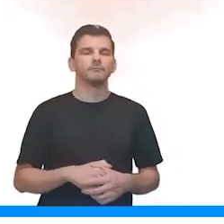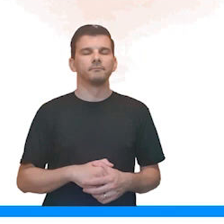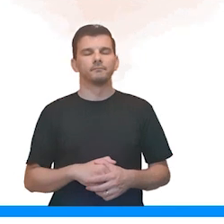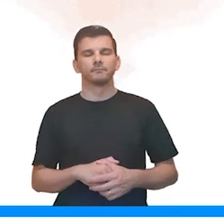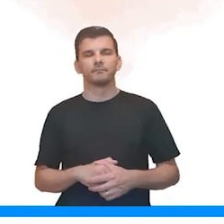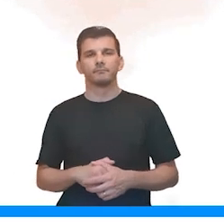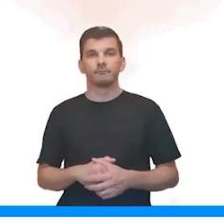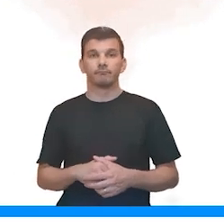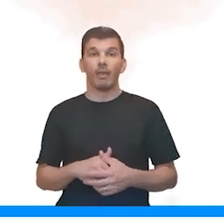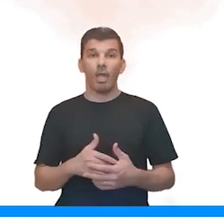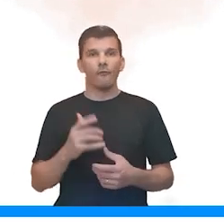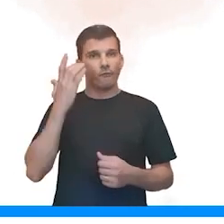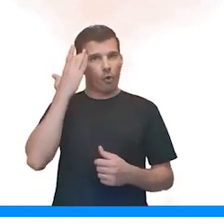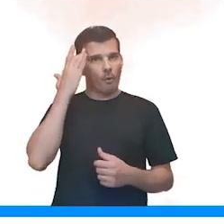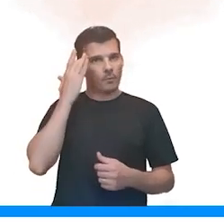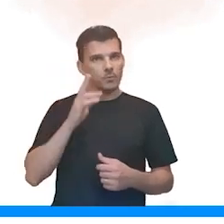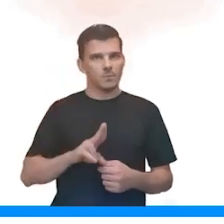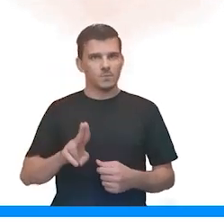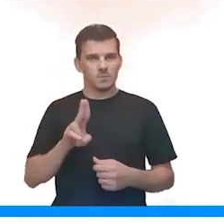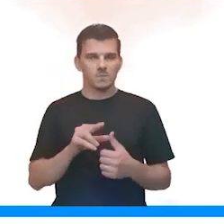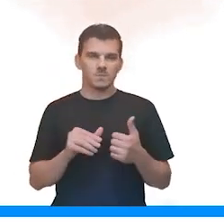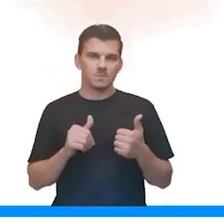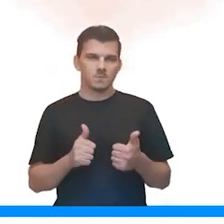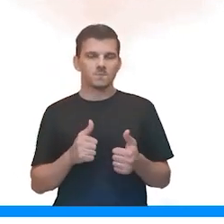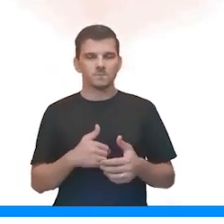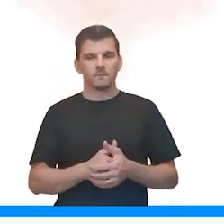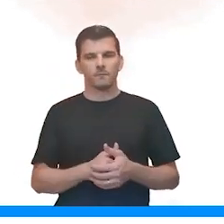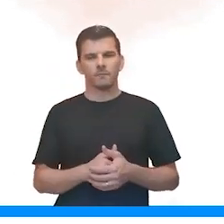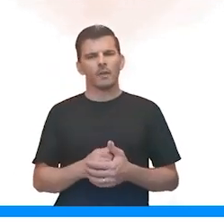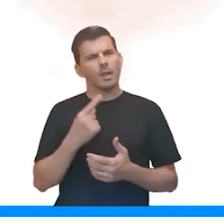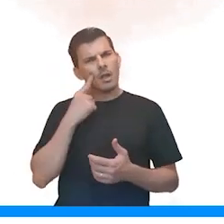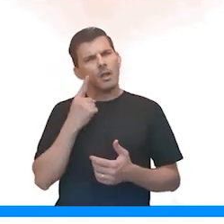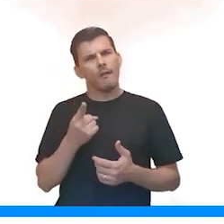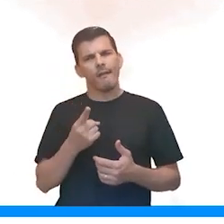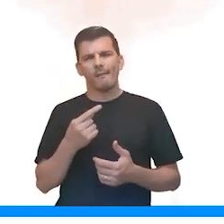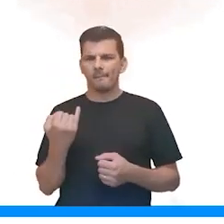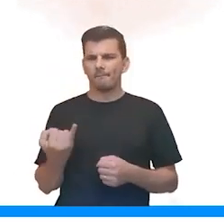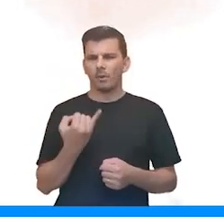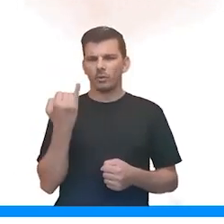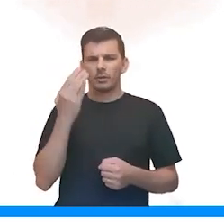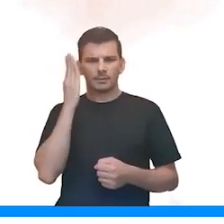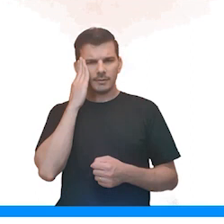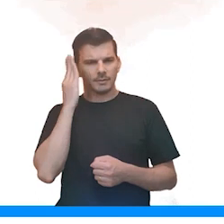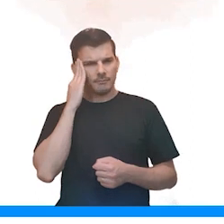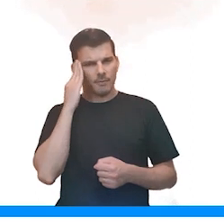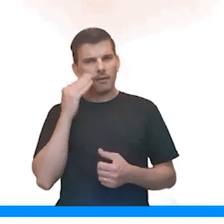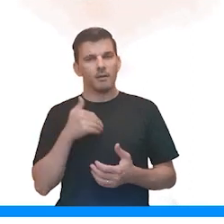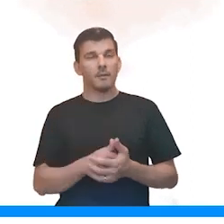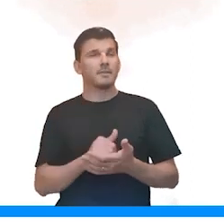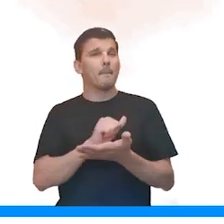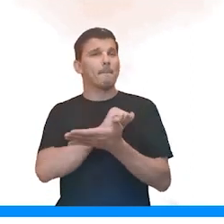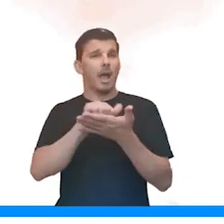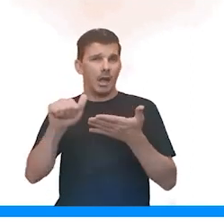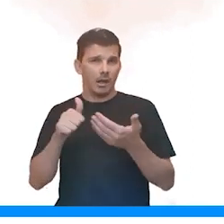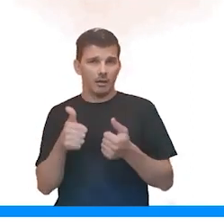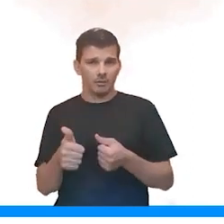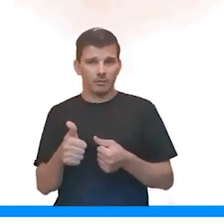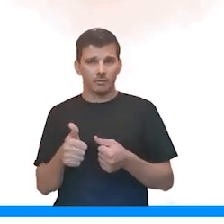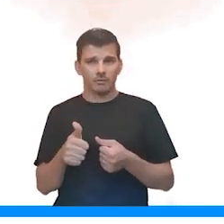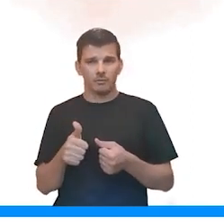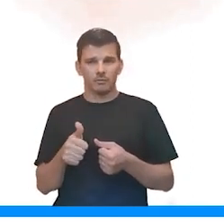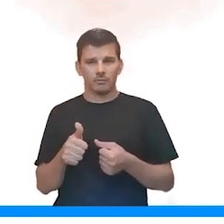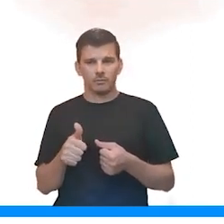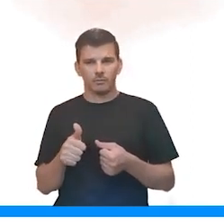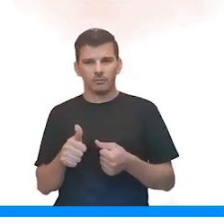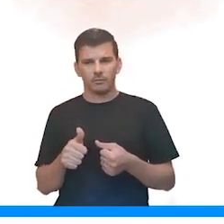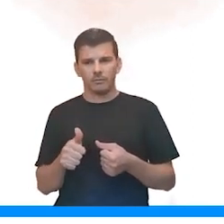né? πr ao quadrado, tá? Só saber o raio. Então funciona assim, tá bom? Sinais do trabalho. É muito importante a gente entender os sinais. Eu